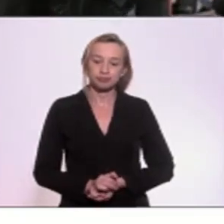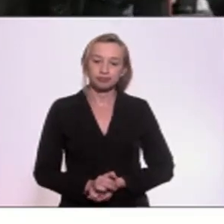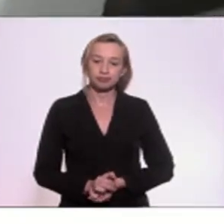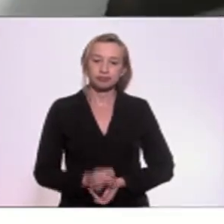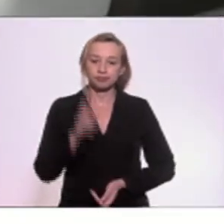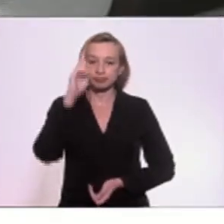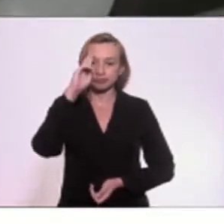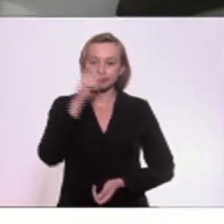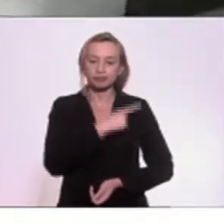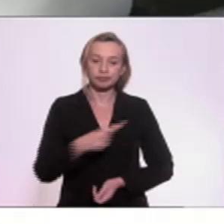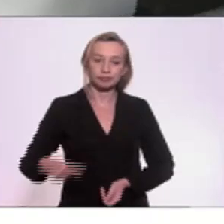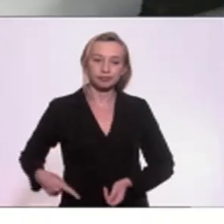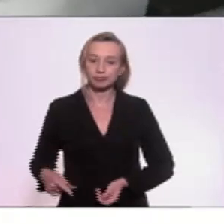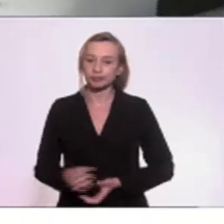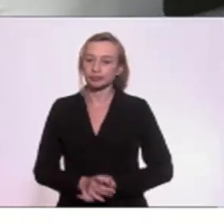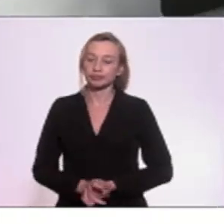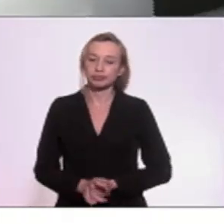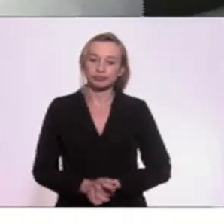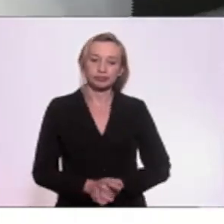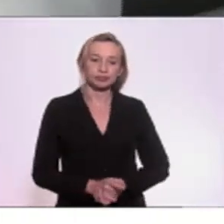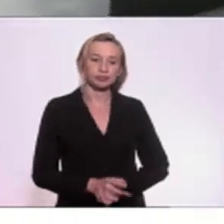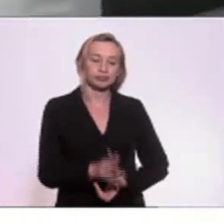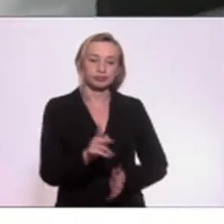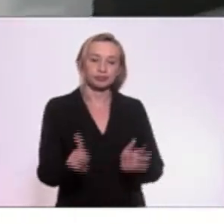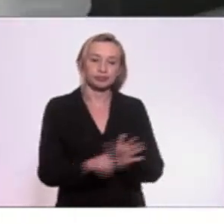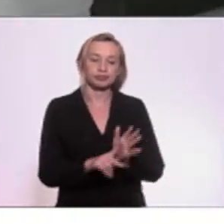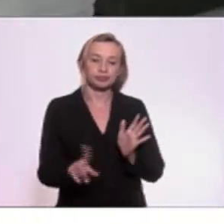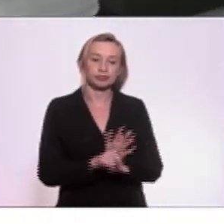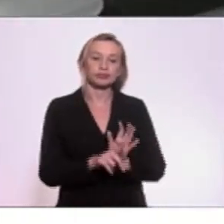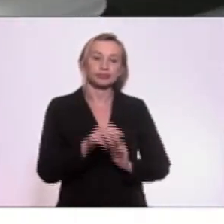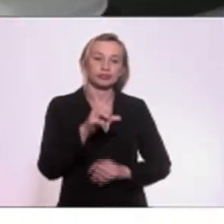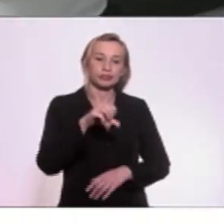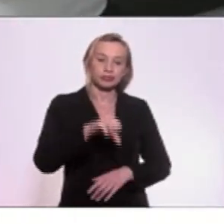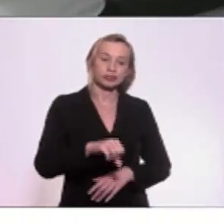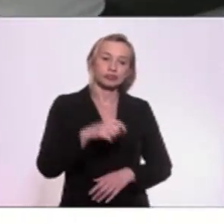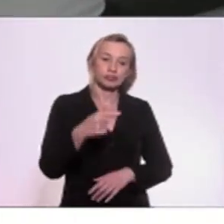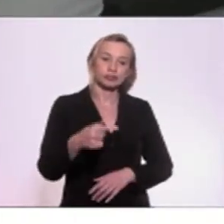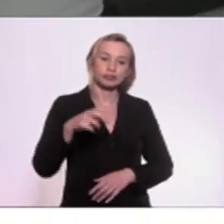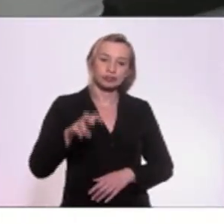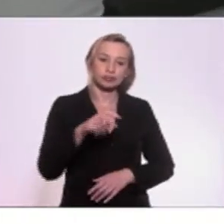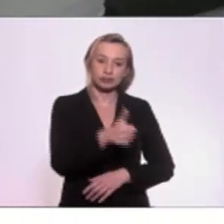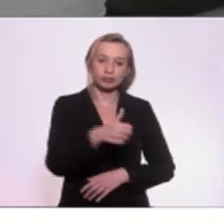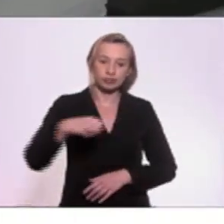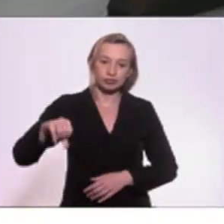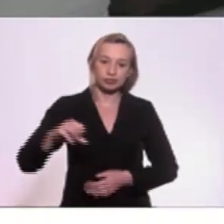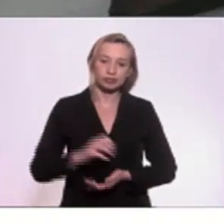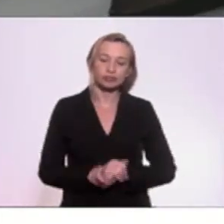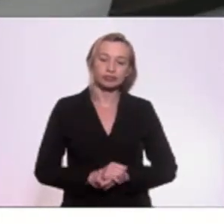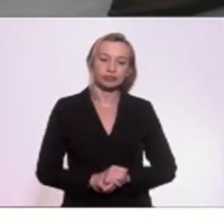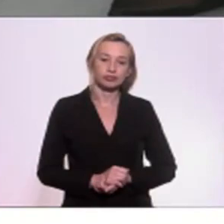Senhor presidente, parecer ao projeto de lei número 975/2019,